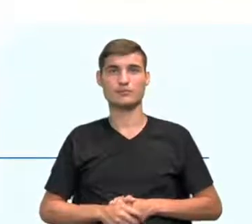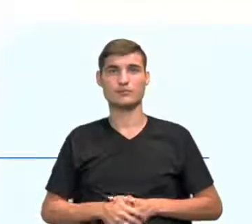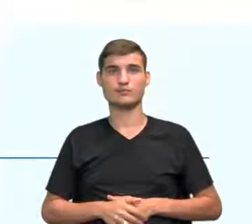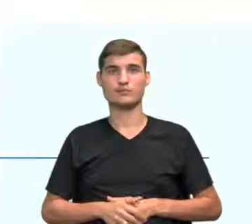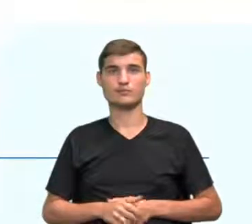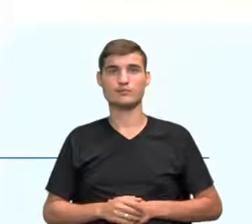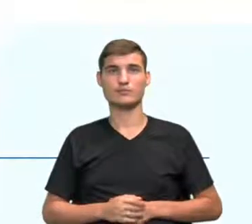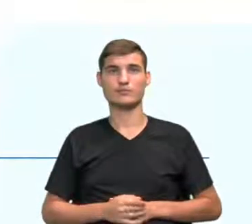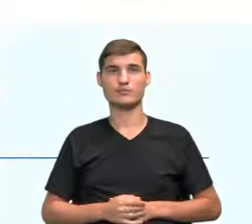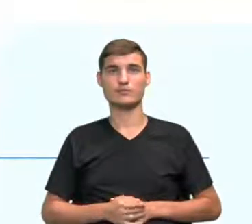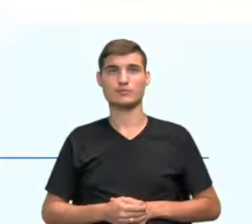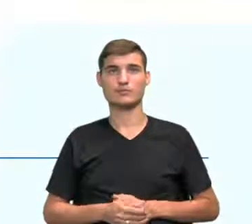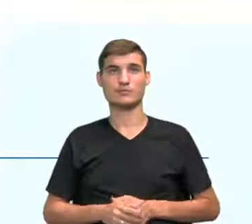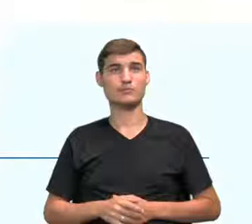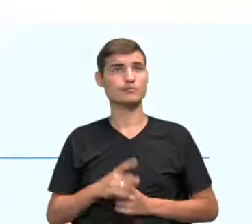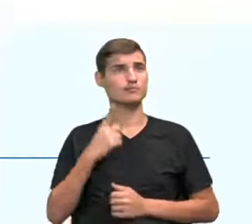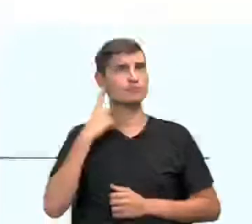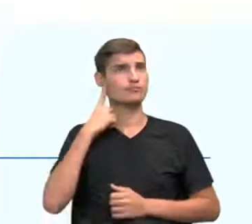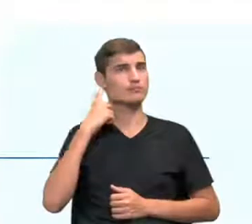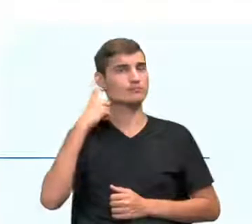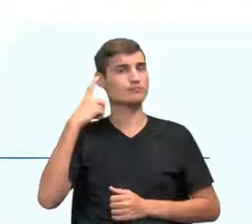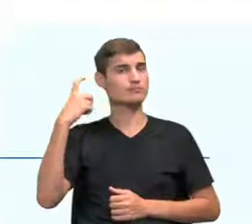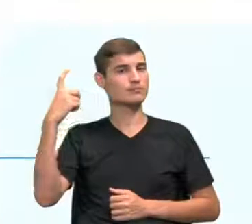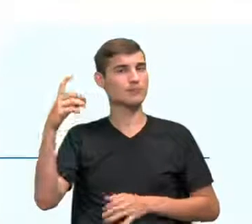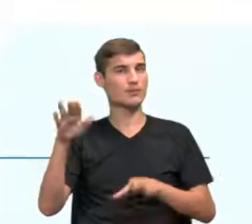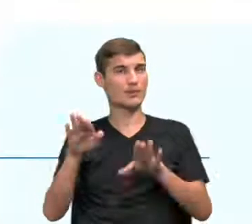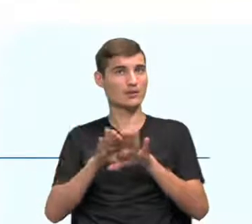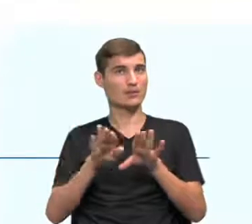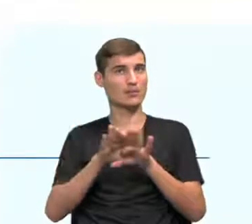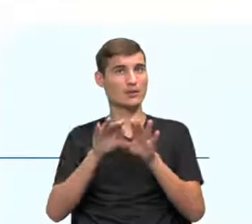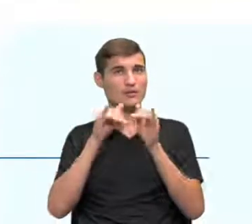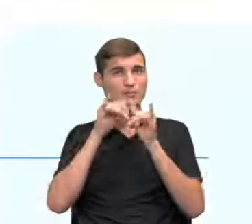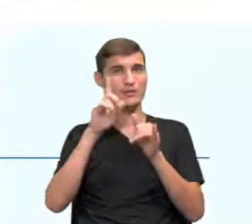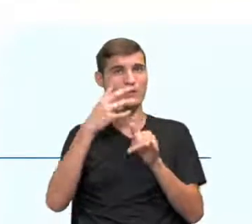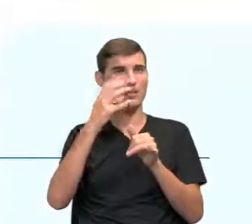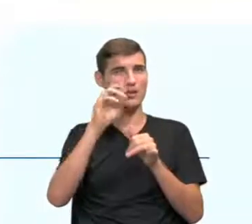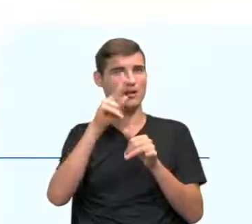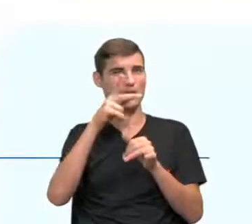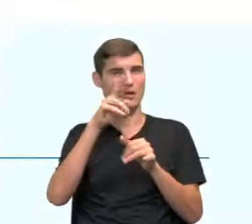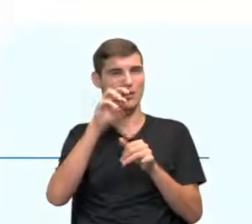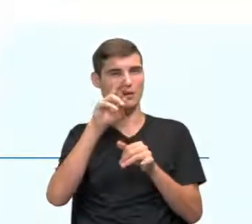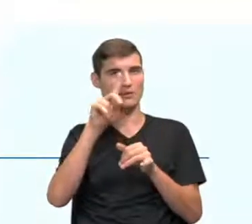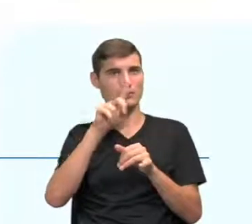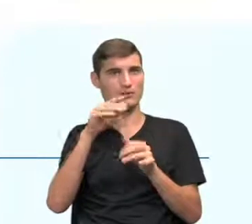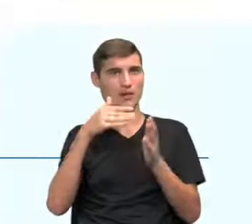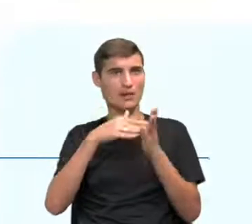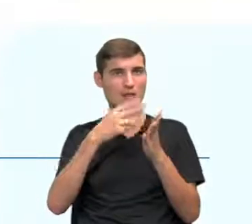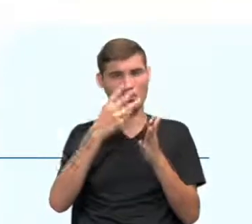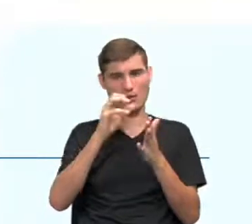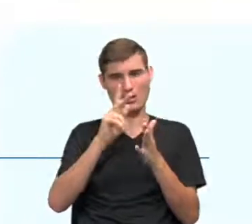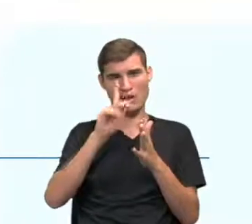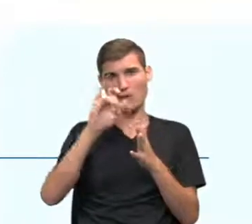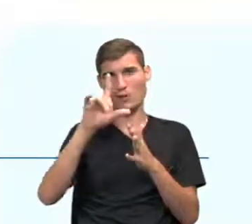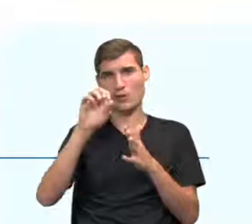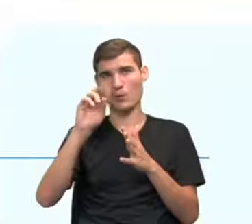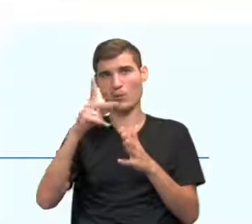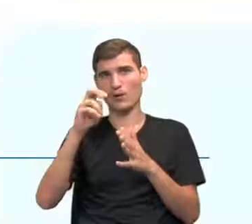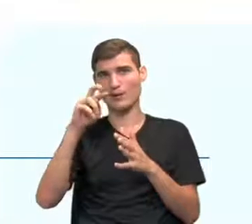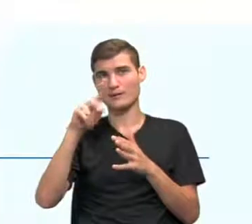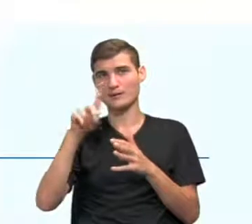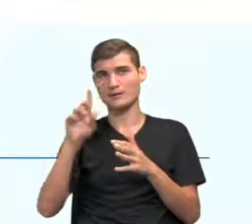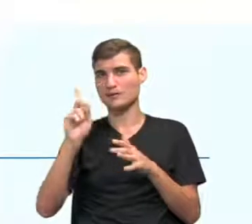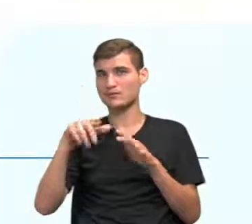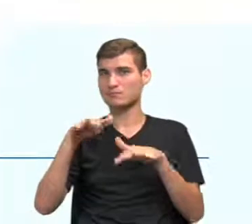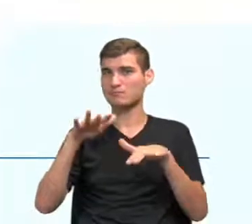As ondas sonoras, que vão aqui de 30 Hz até 30 kHz, mais ou menos, é